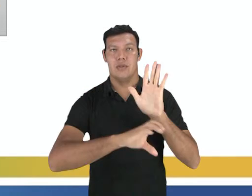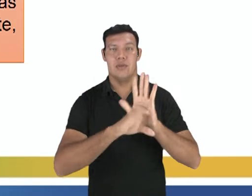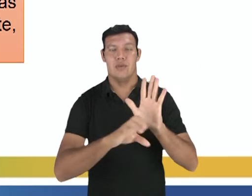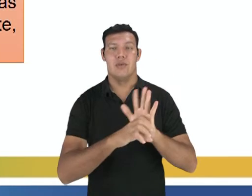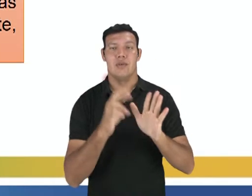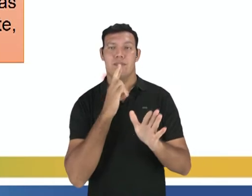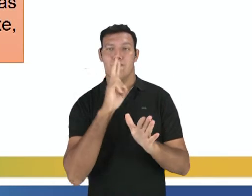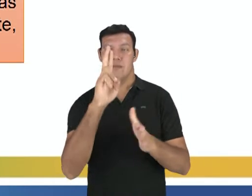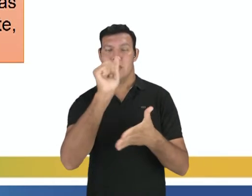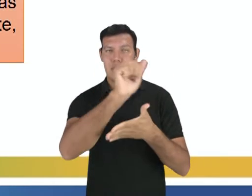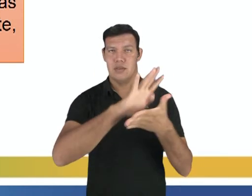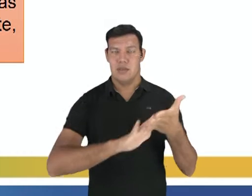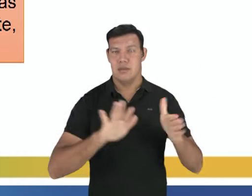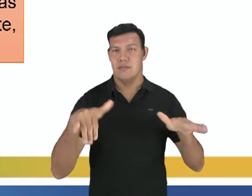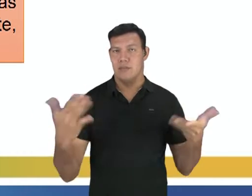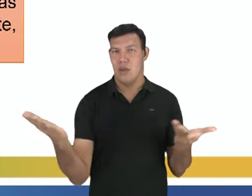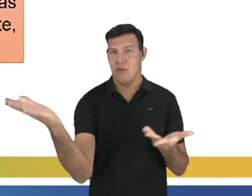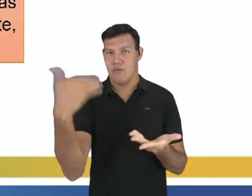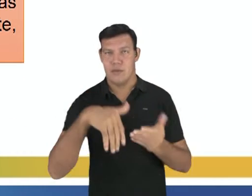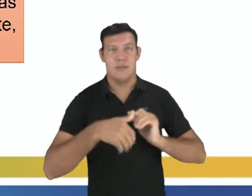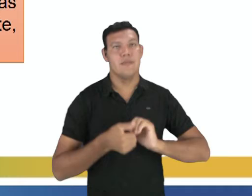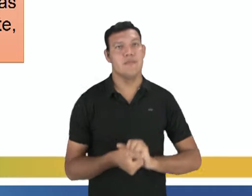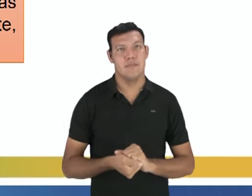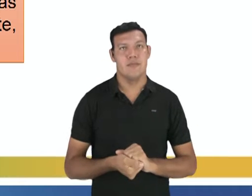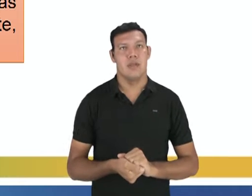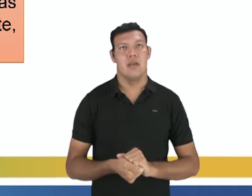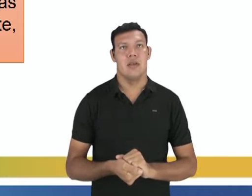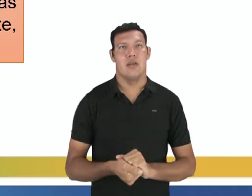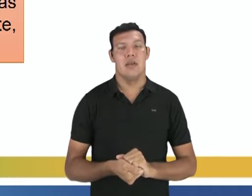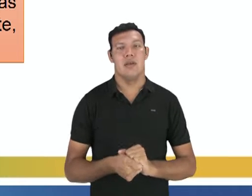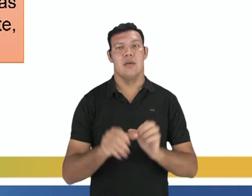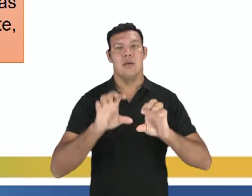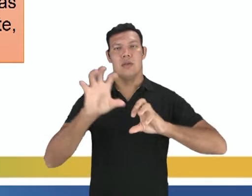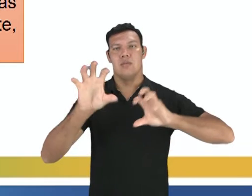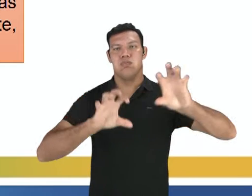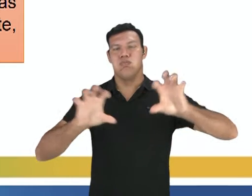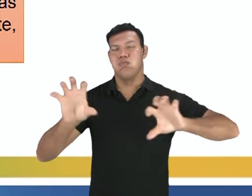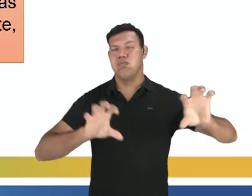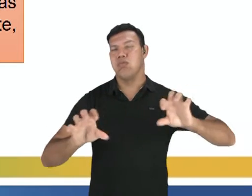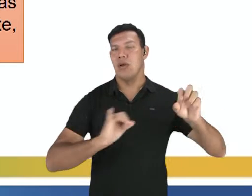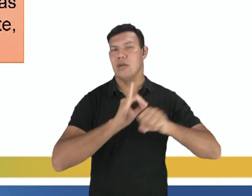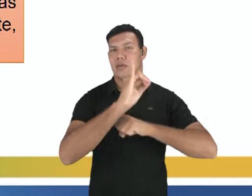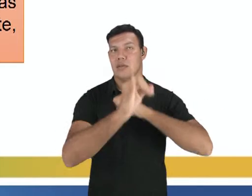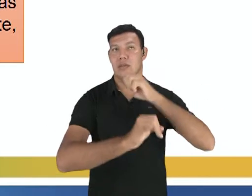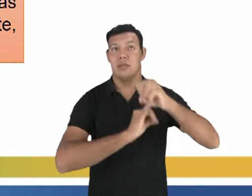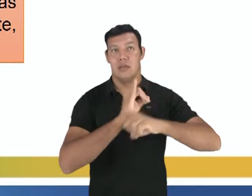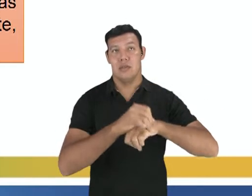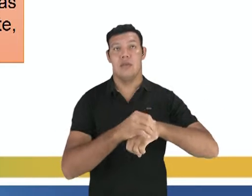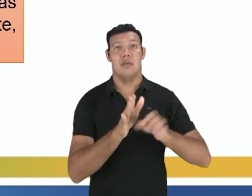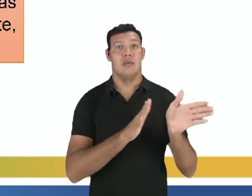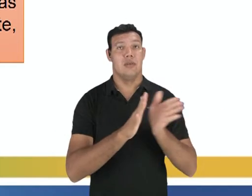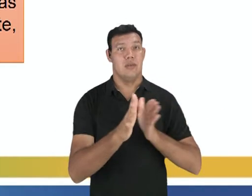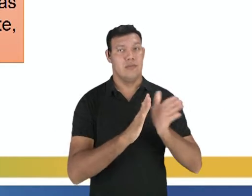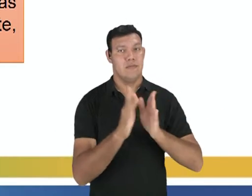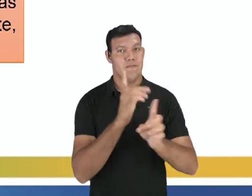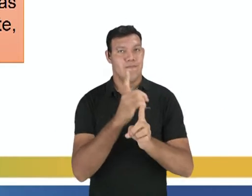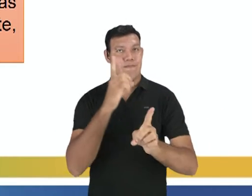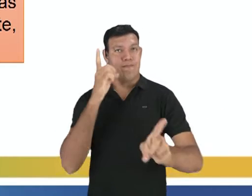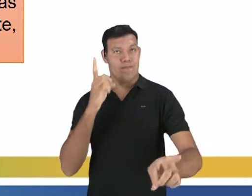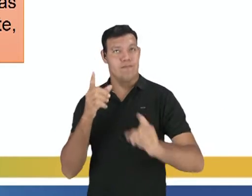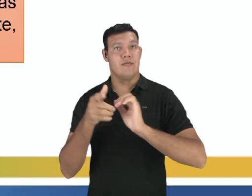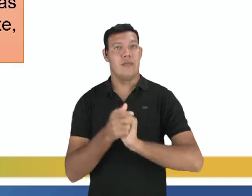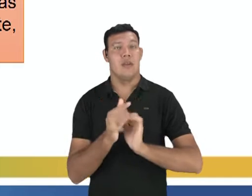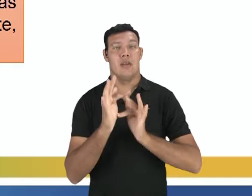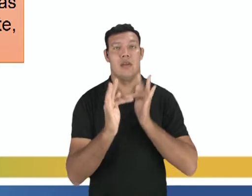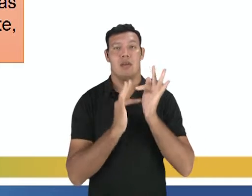ok? Então, vamos lá. O que é uma dissociação iônica? O processo de dissociação foi descoberto